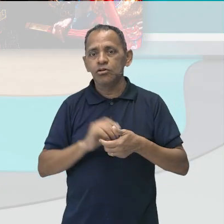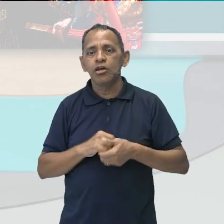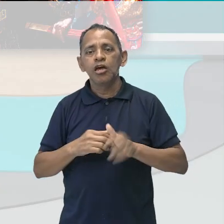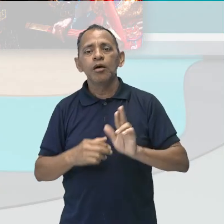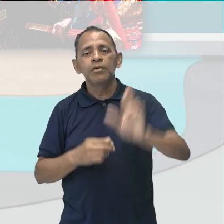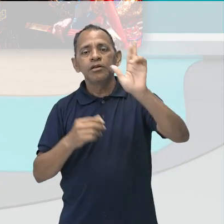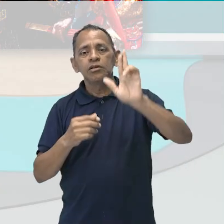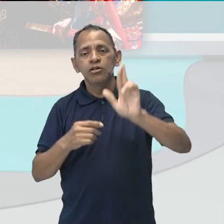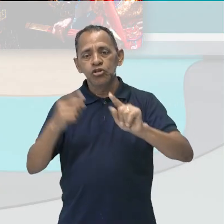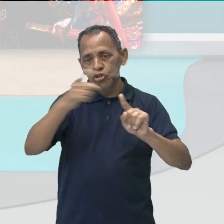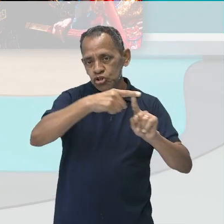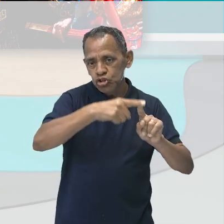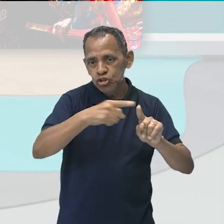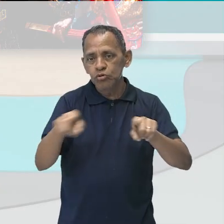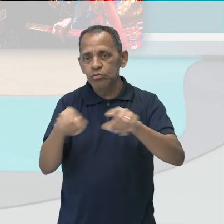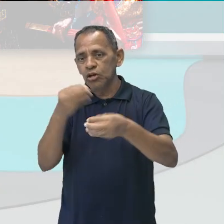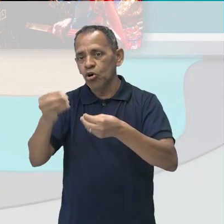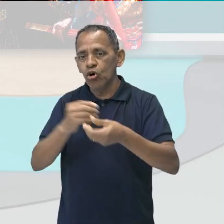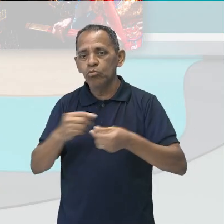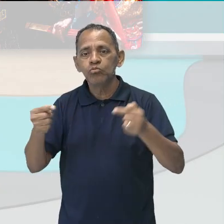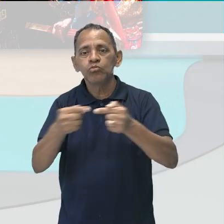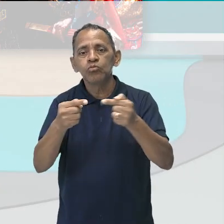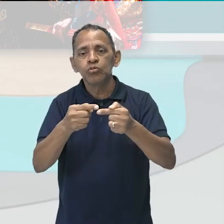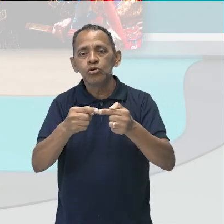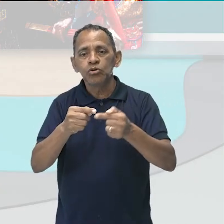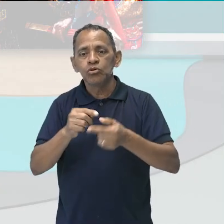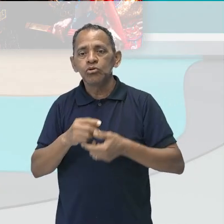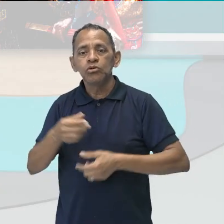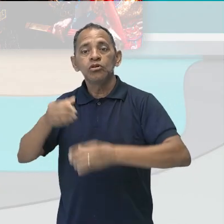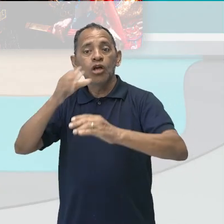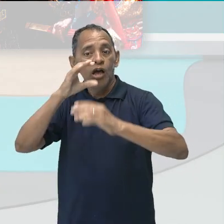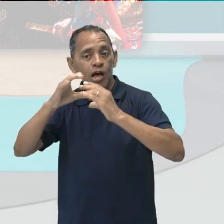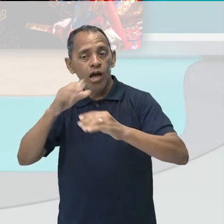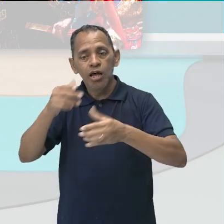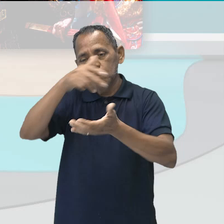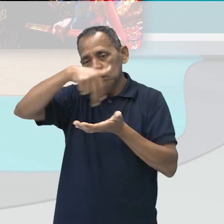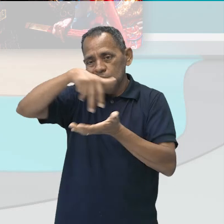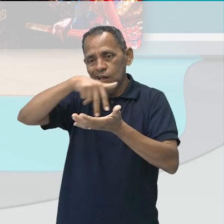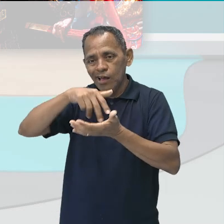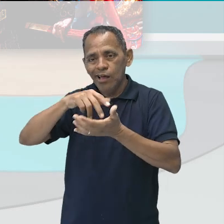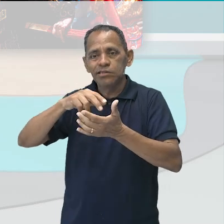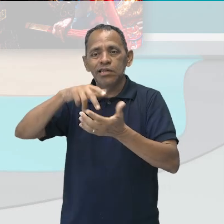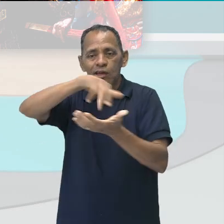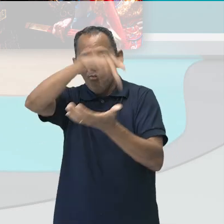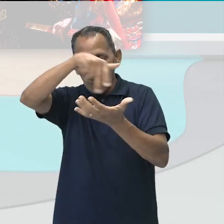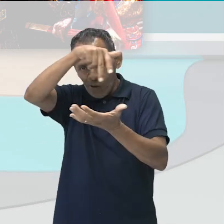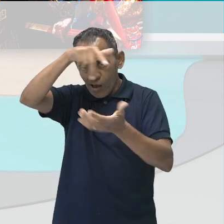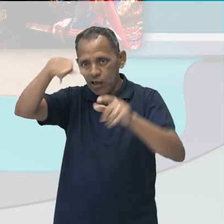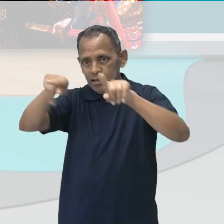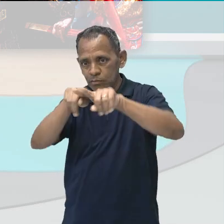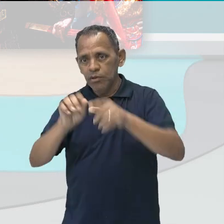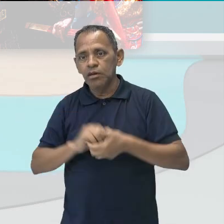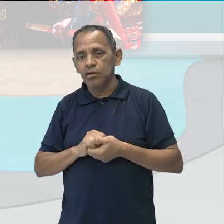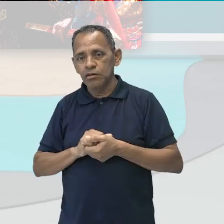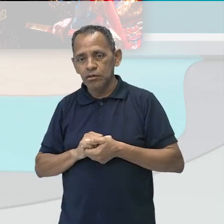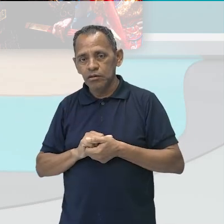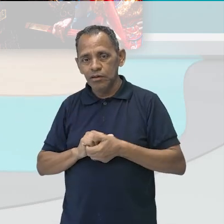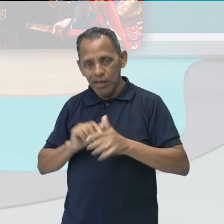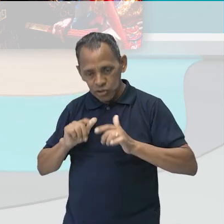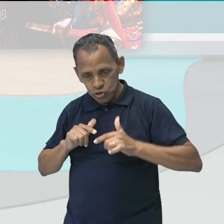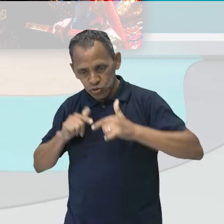Essas formas são conhecidas por suas combinações de canto, dança, acrobacias e atuações